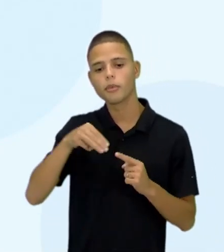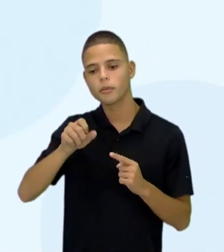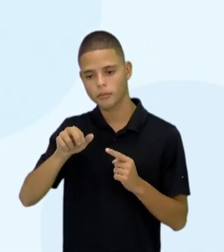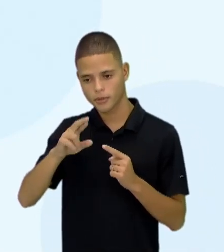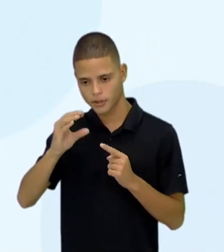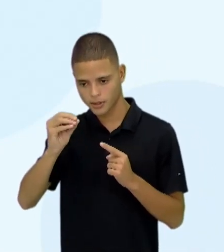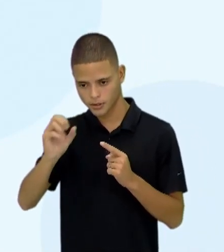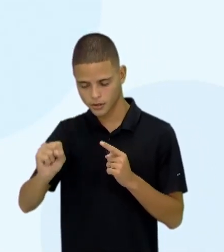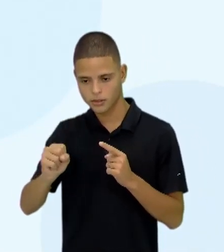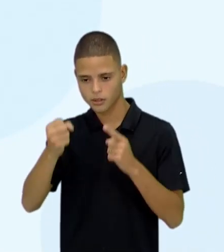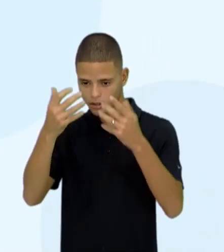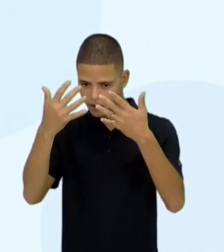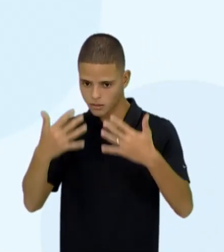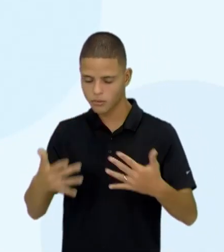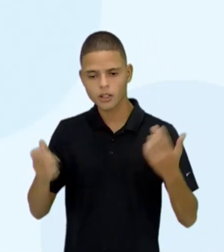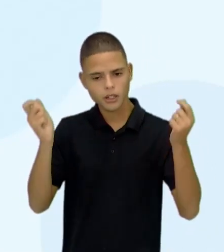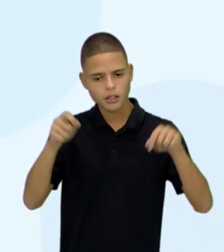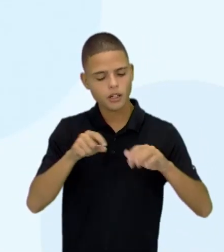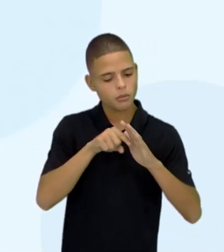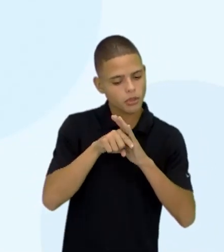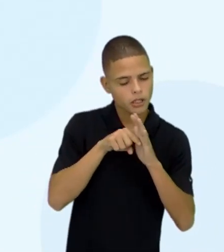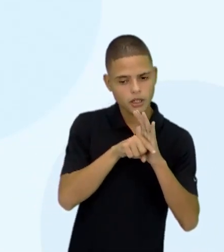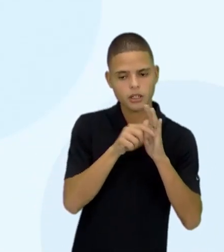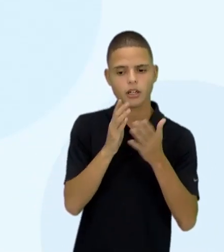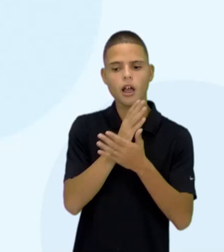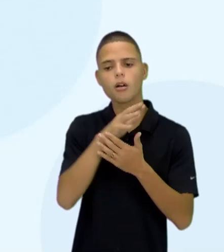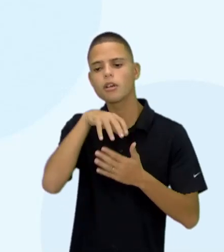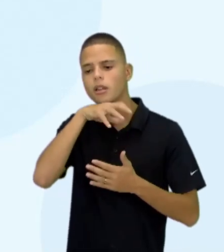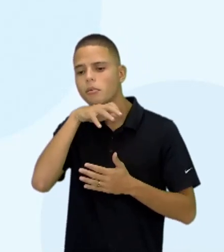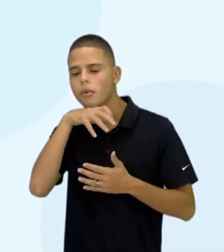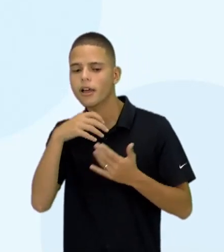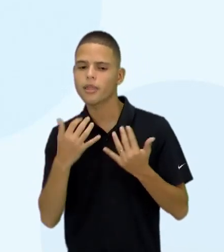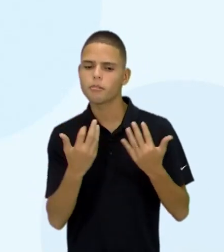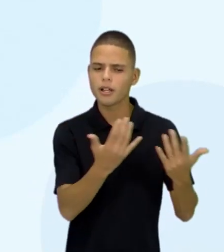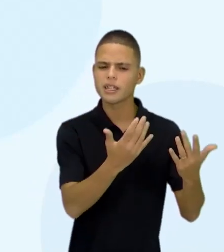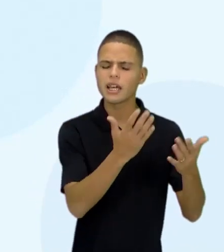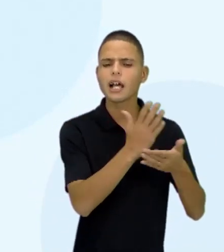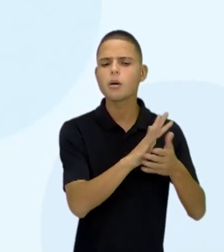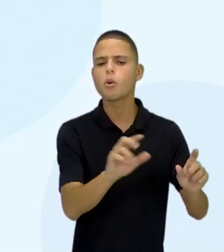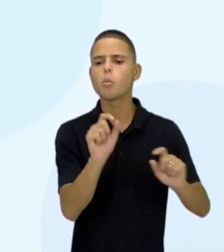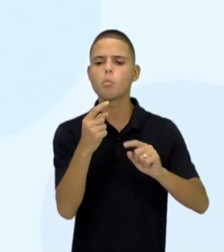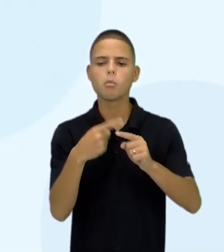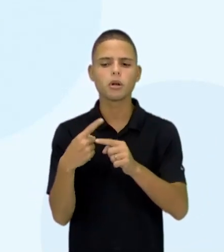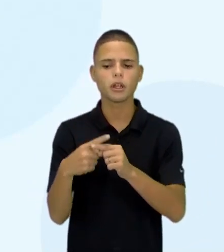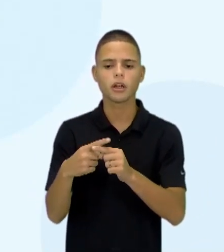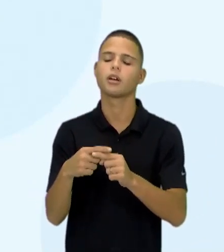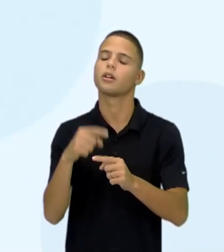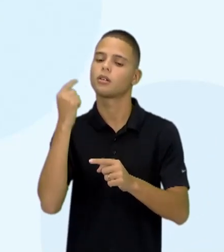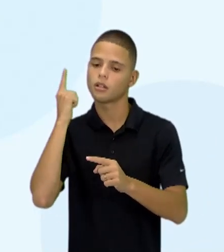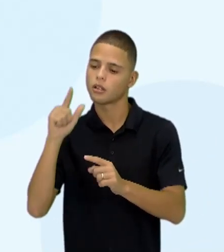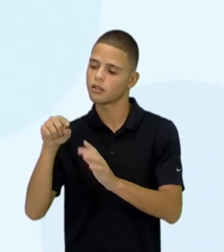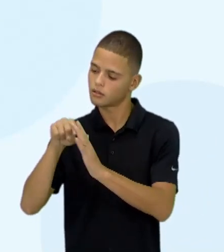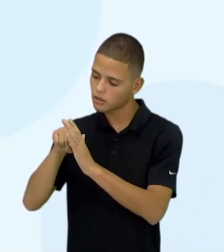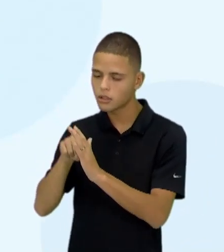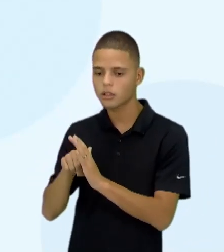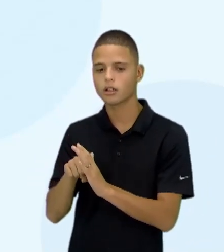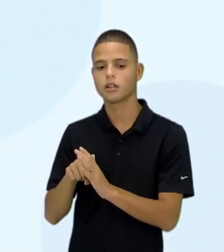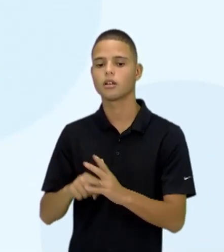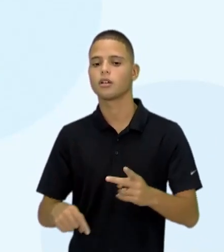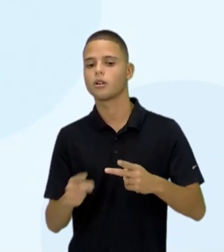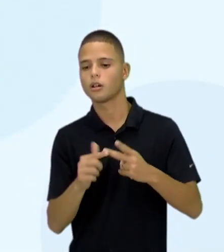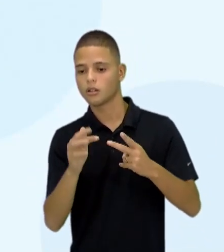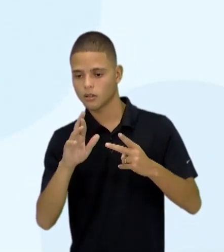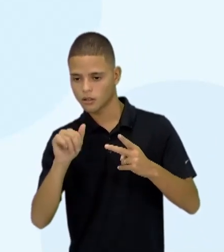analisar a extinção de algumas espécies de animais e plantas e como ela afeta o equilíbrio do ecossistema. E o